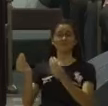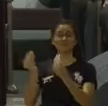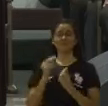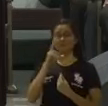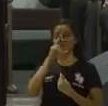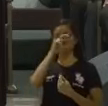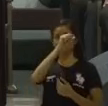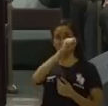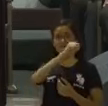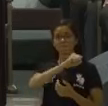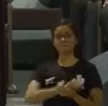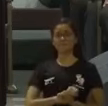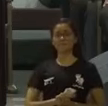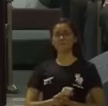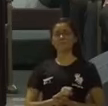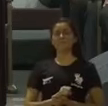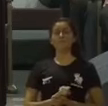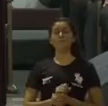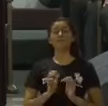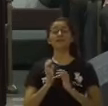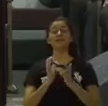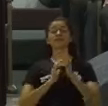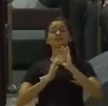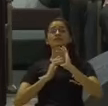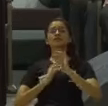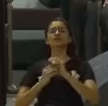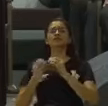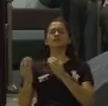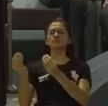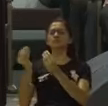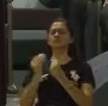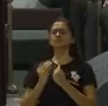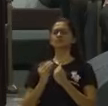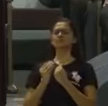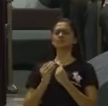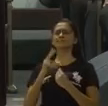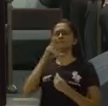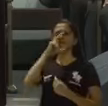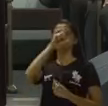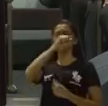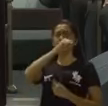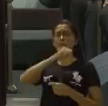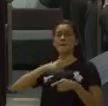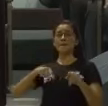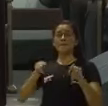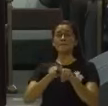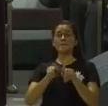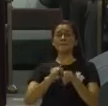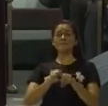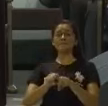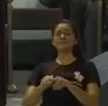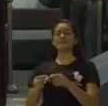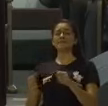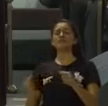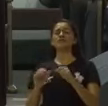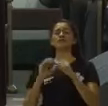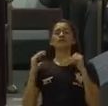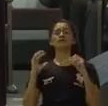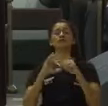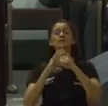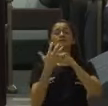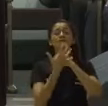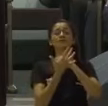mim. Ele não só coloca força dentro de mim, mas ele também me reveste